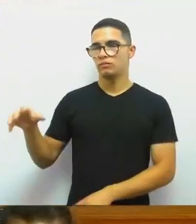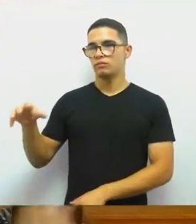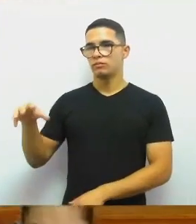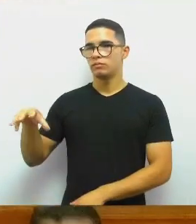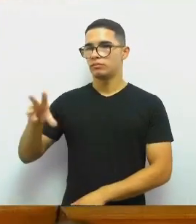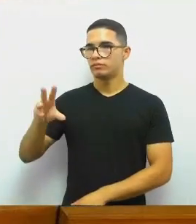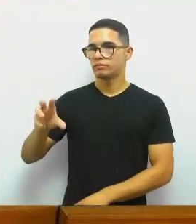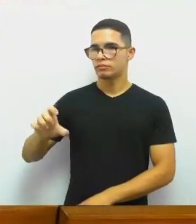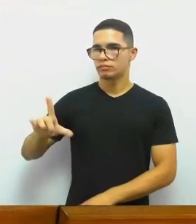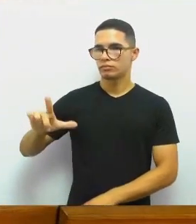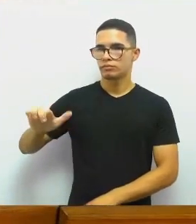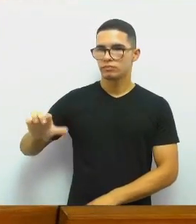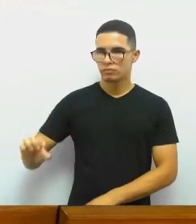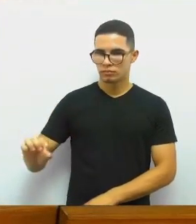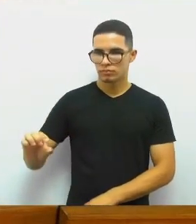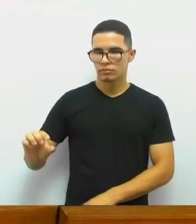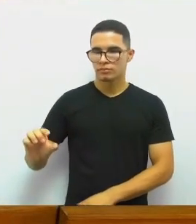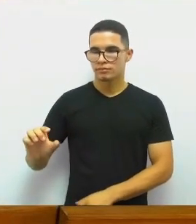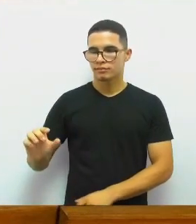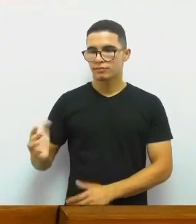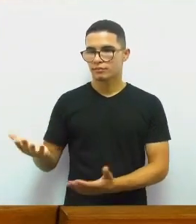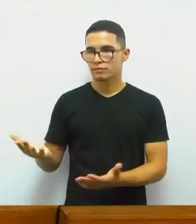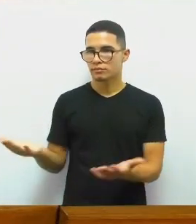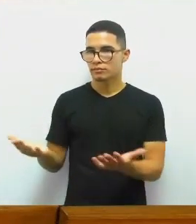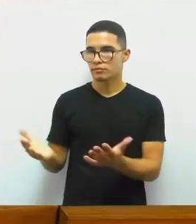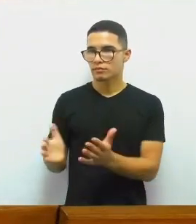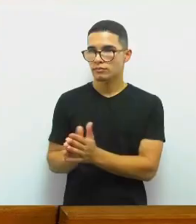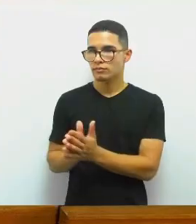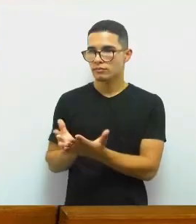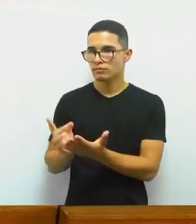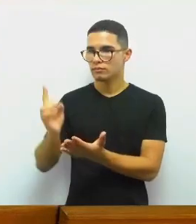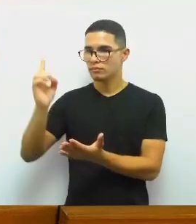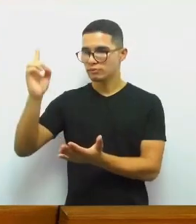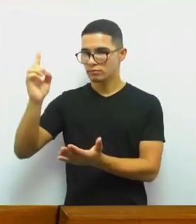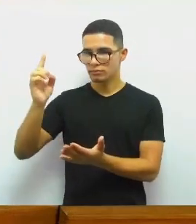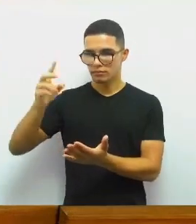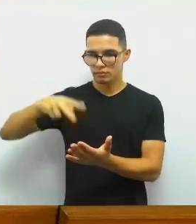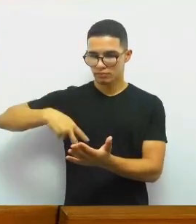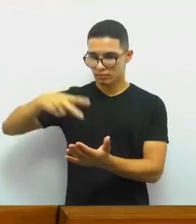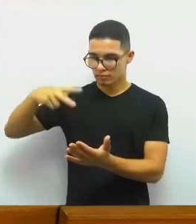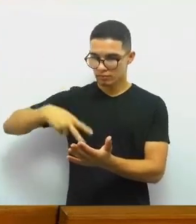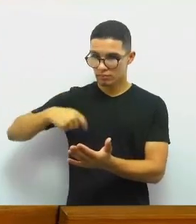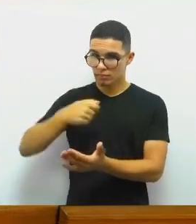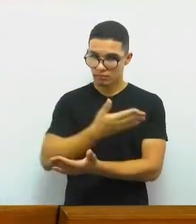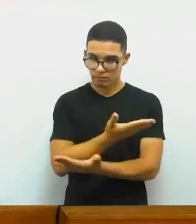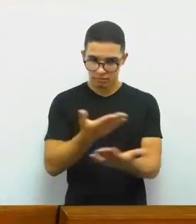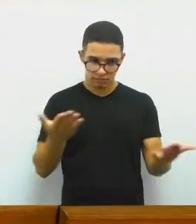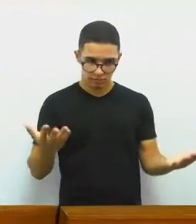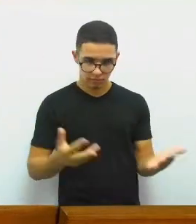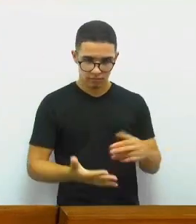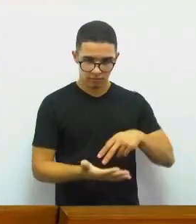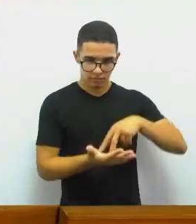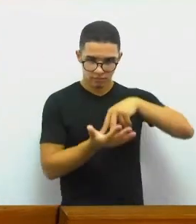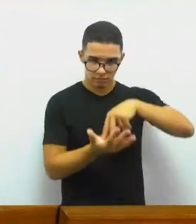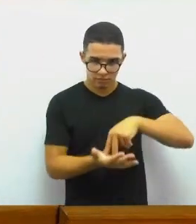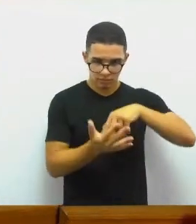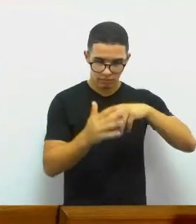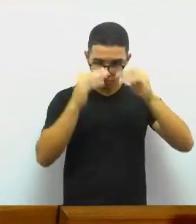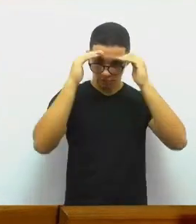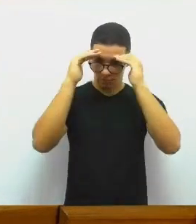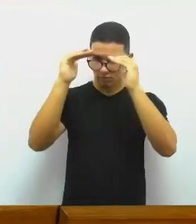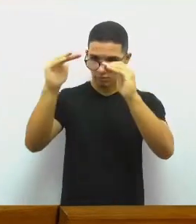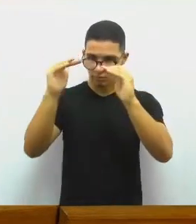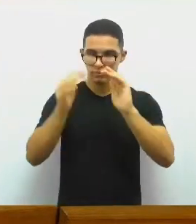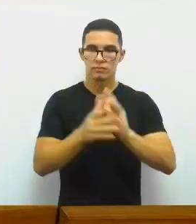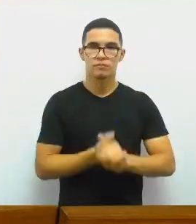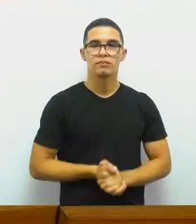vereador Edinho Rodrigues, que proceda à leitura de um trecho bíblico e eu peço a todos que fiquem de pé em